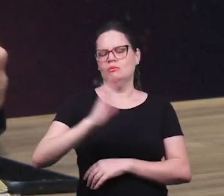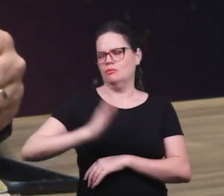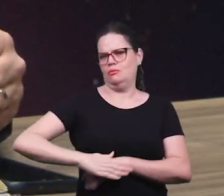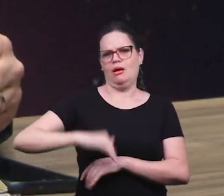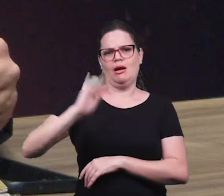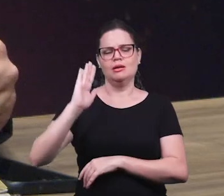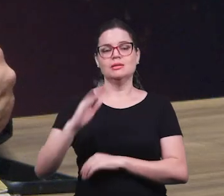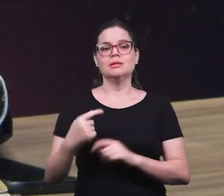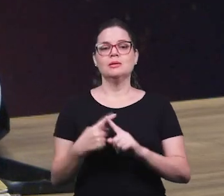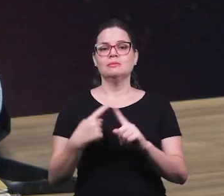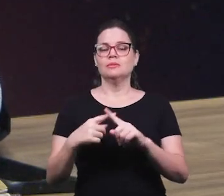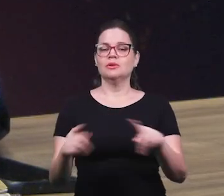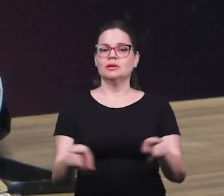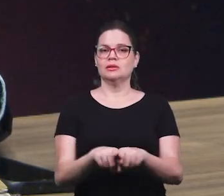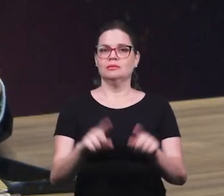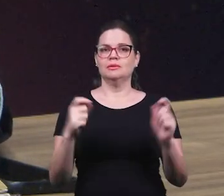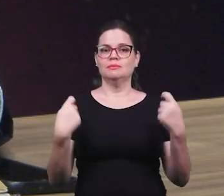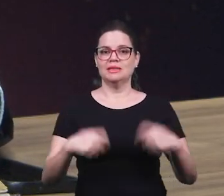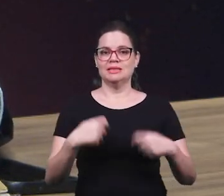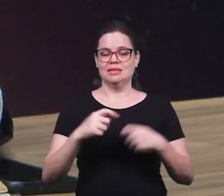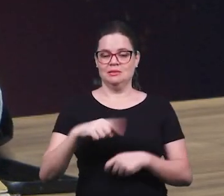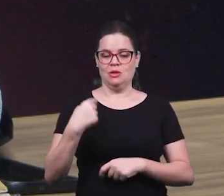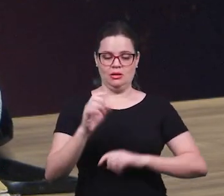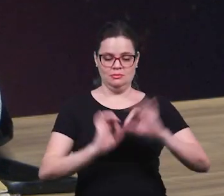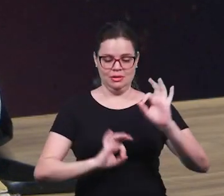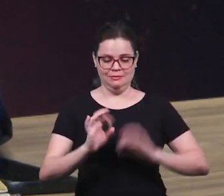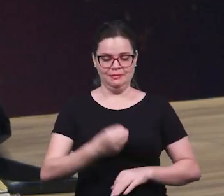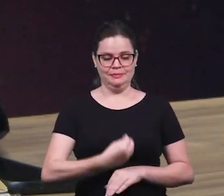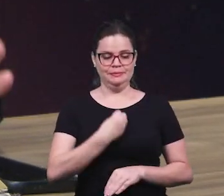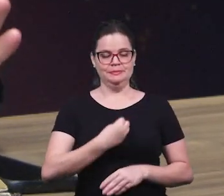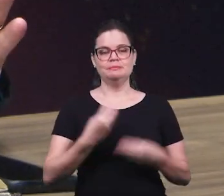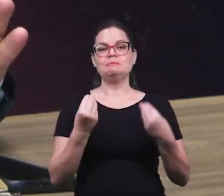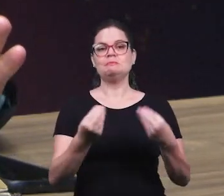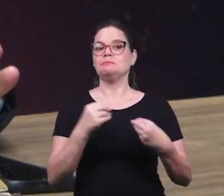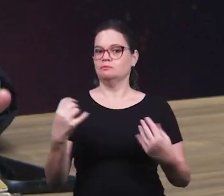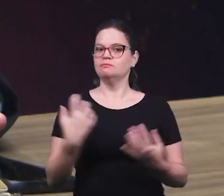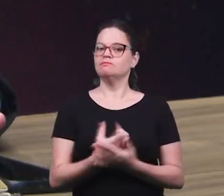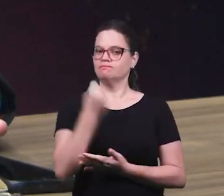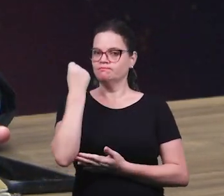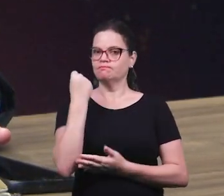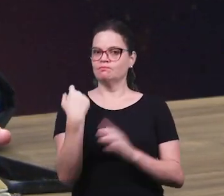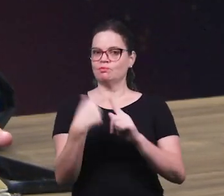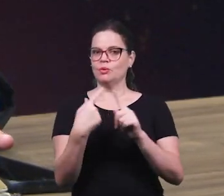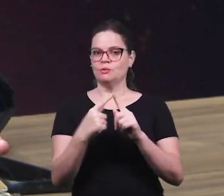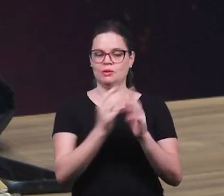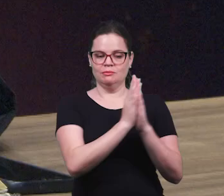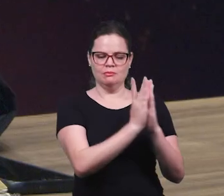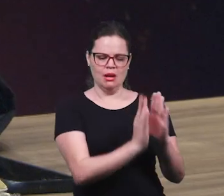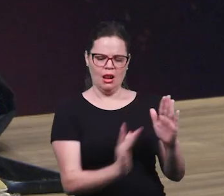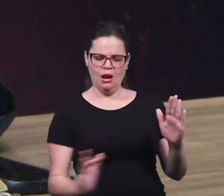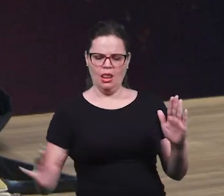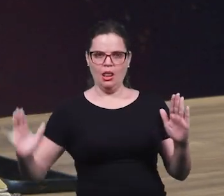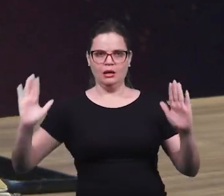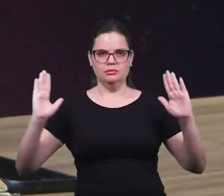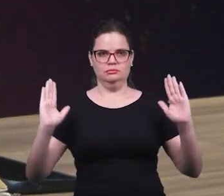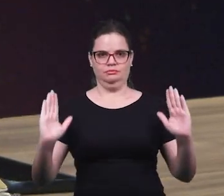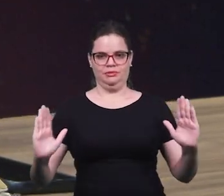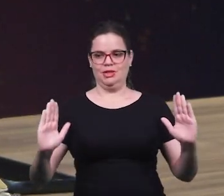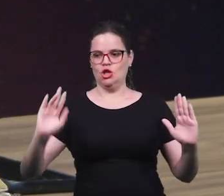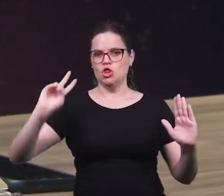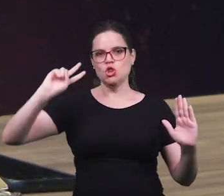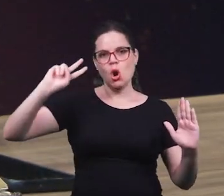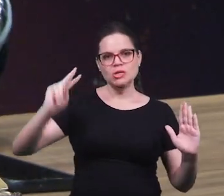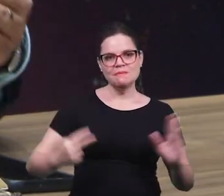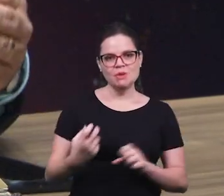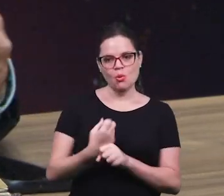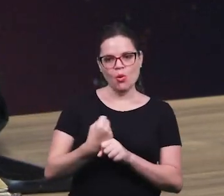importância, novamente falando para os irmãos, a importância de estarmos prontos para esse dia. Porque toda a história da igreja, nesses 2000 anos, e